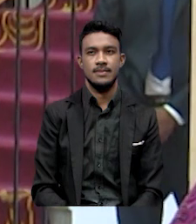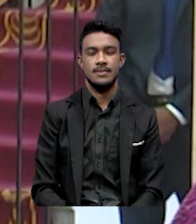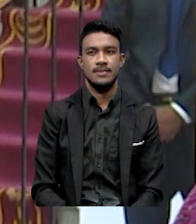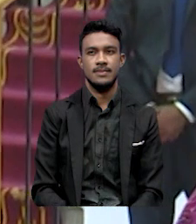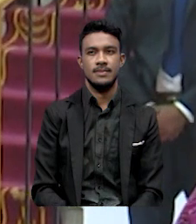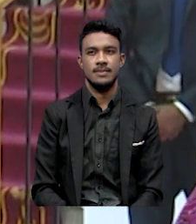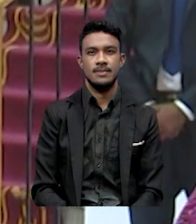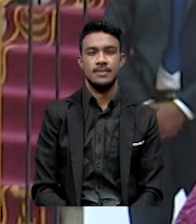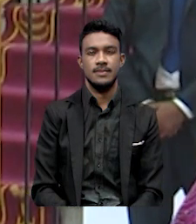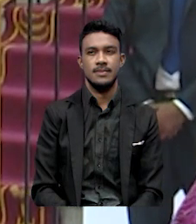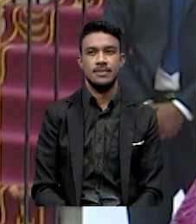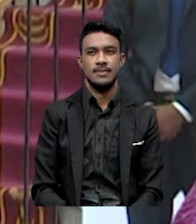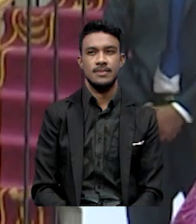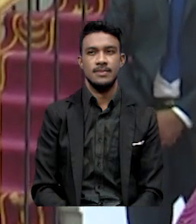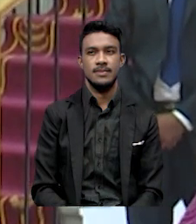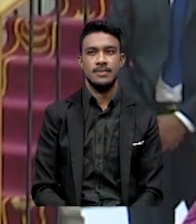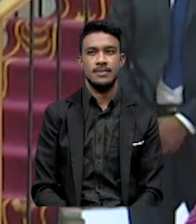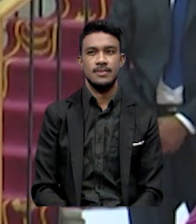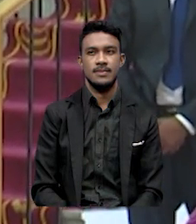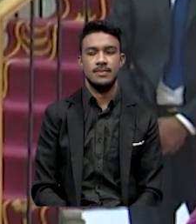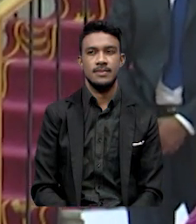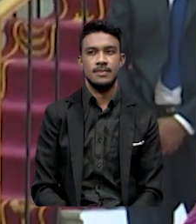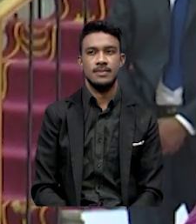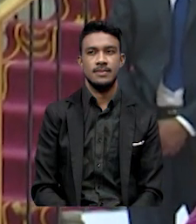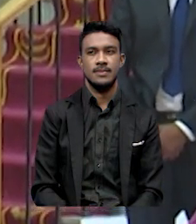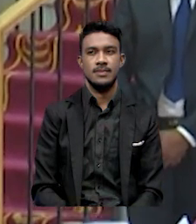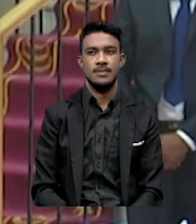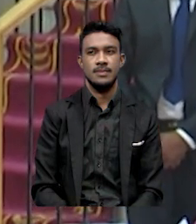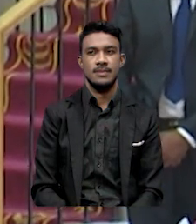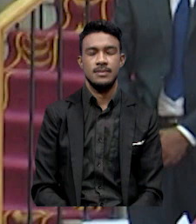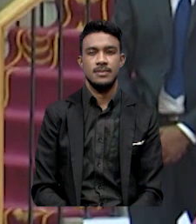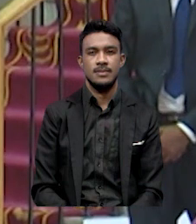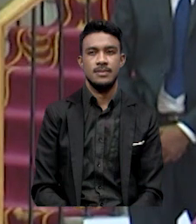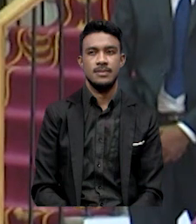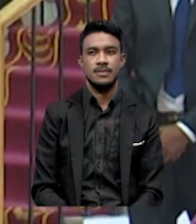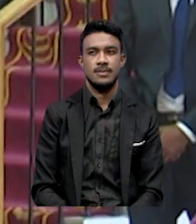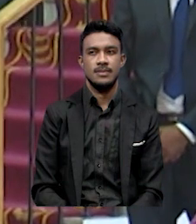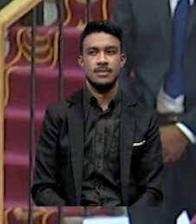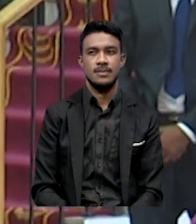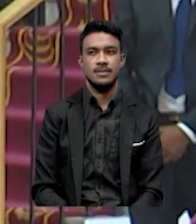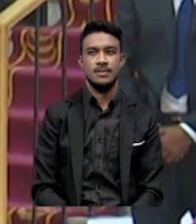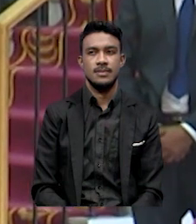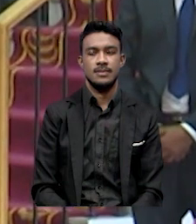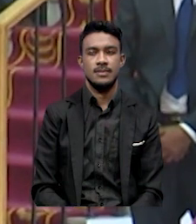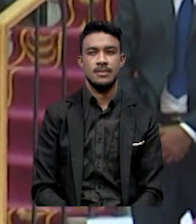ao querido amigo presidente José Ramos Horta para ir a Portugal ainda este ano